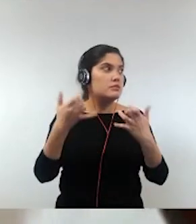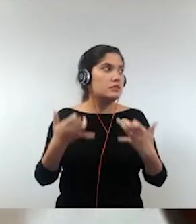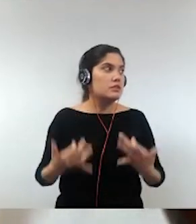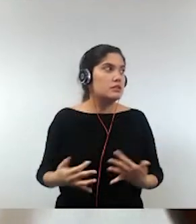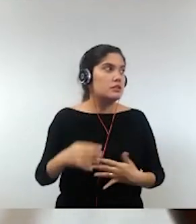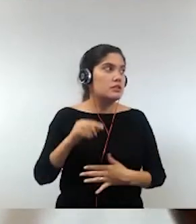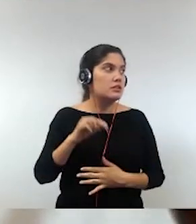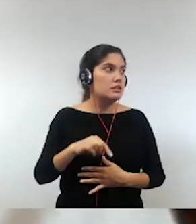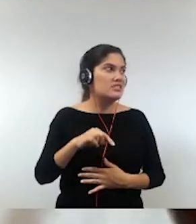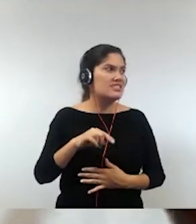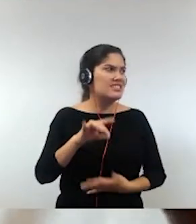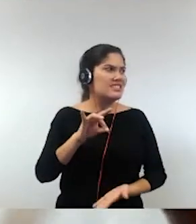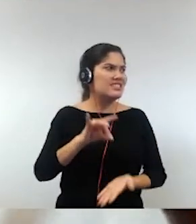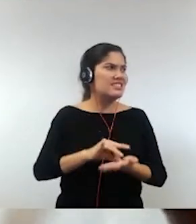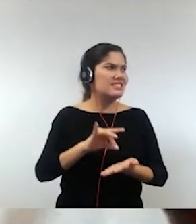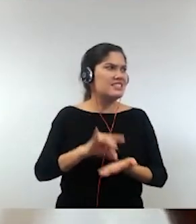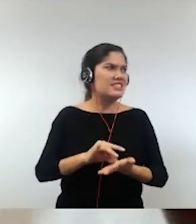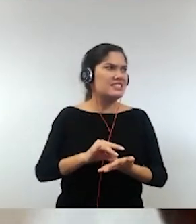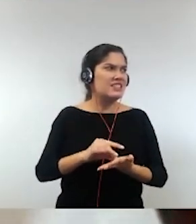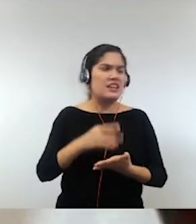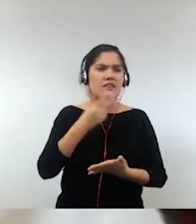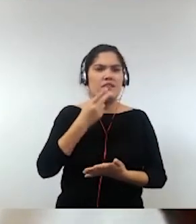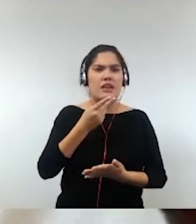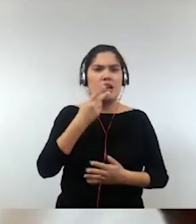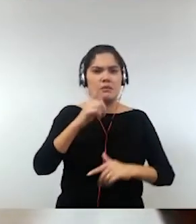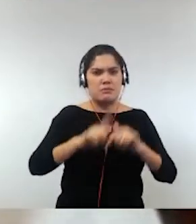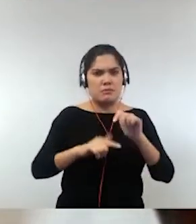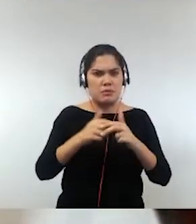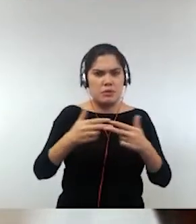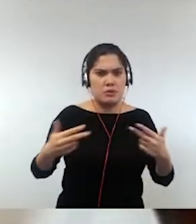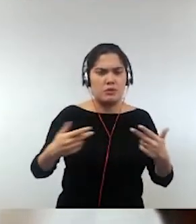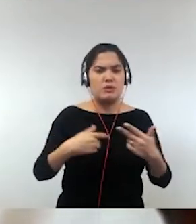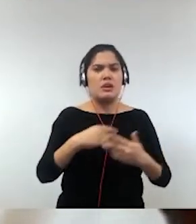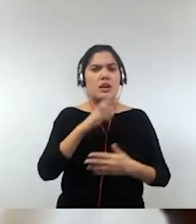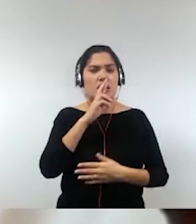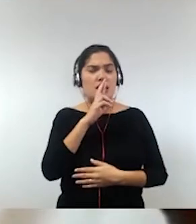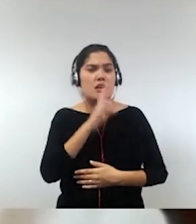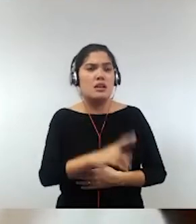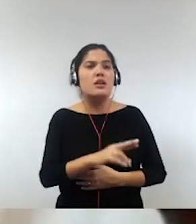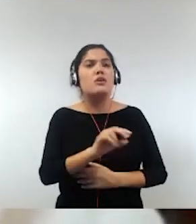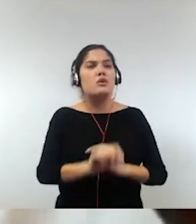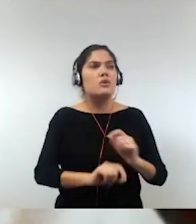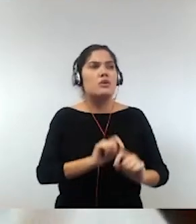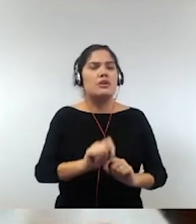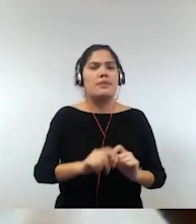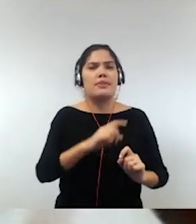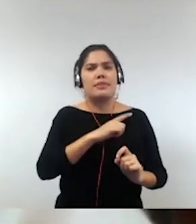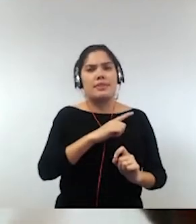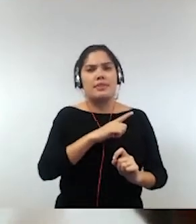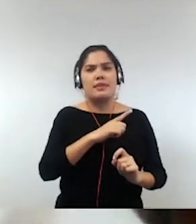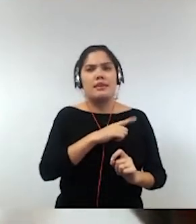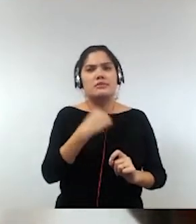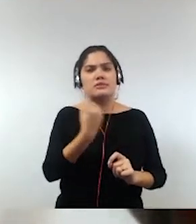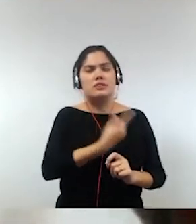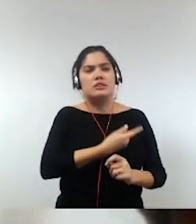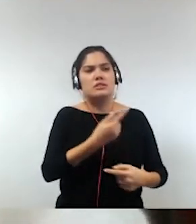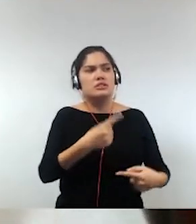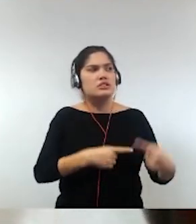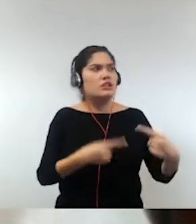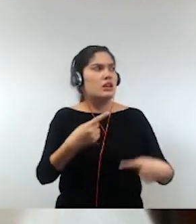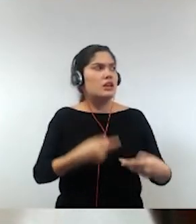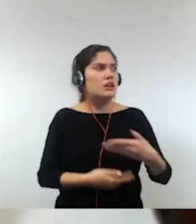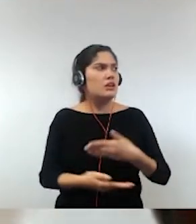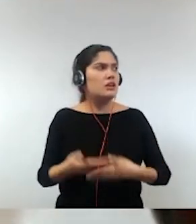autocomposição, na verdade, é falar de um produto, de um resultado que é visado quando estabelecemos o diálogo